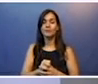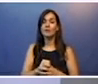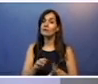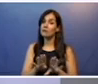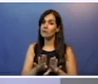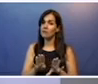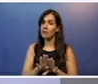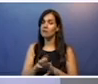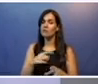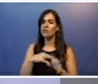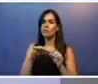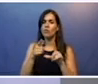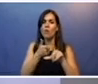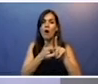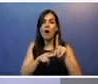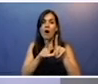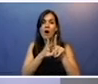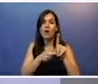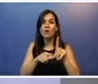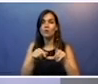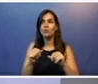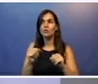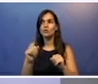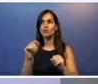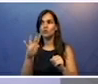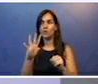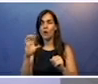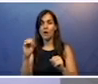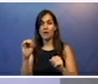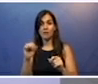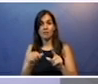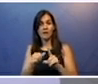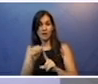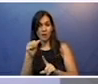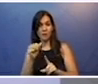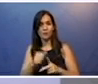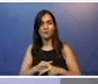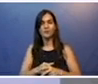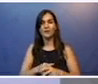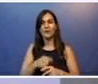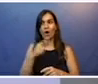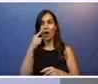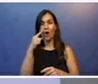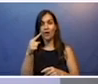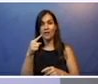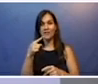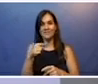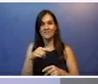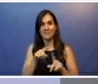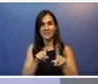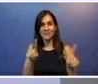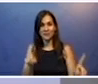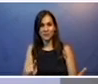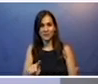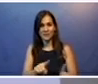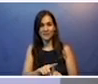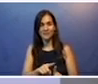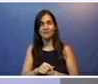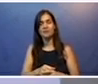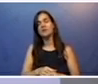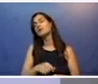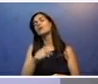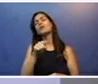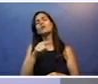beta, obtendo 40 graus. A situação está ilustrada na figura abaixo. Desprezando a altura